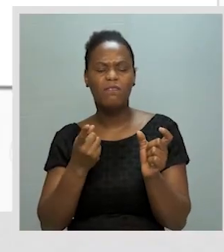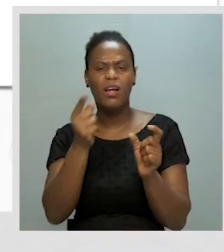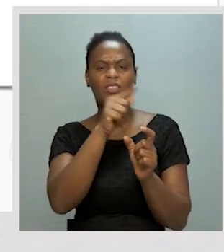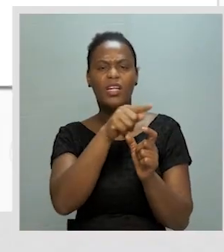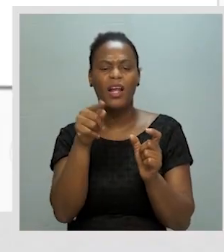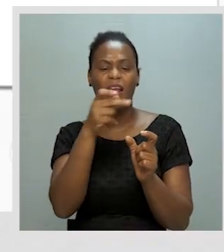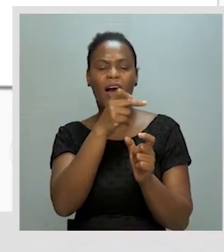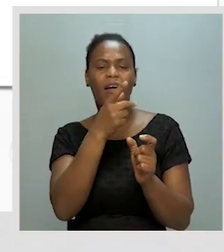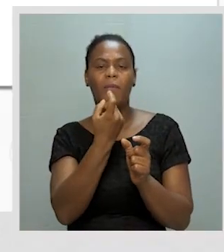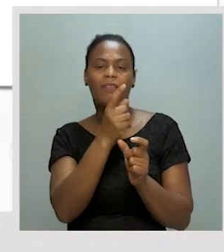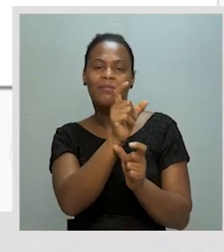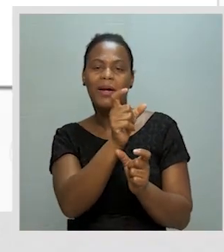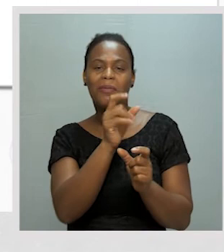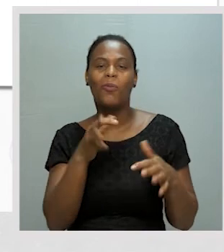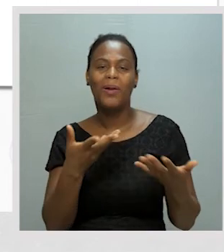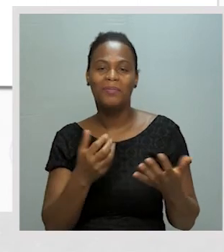vamos colocar lá?